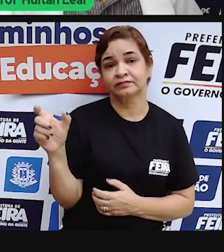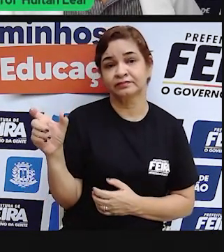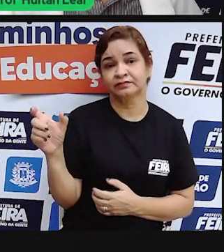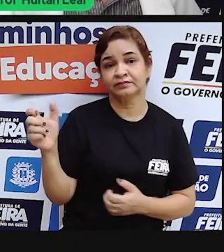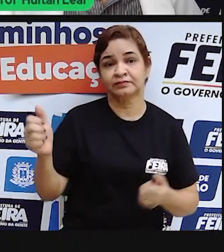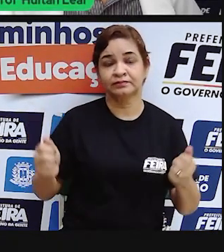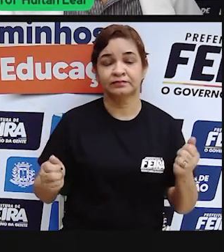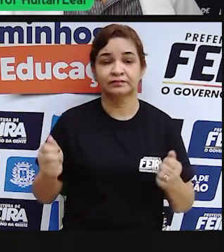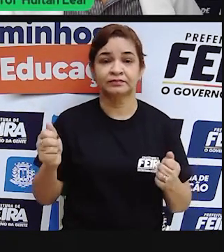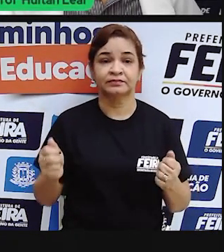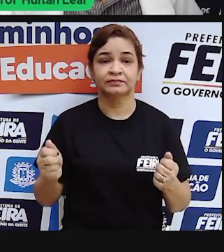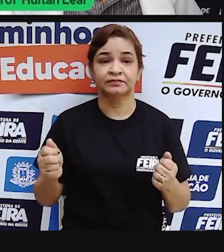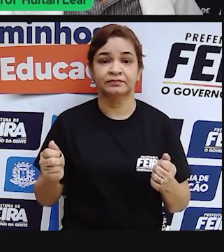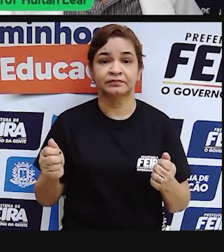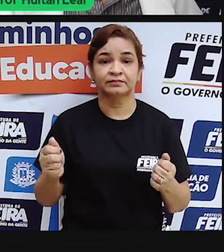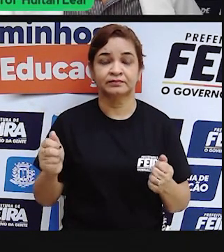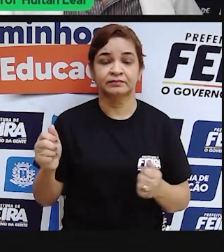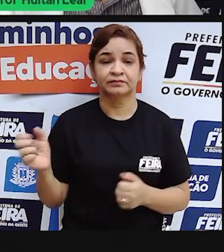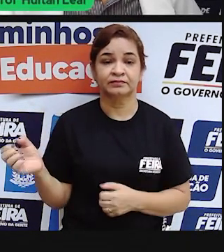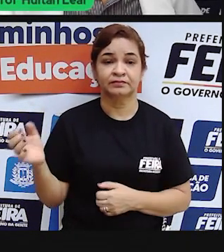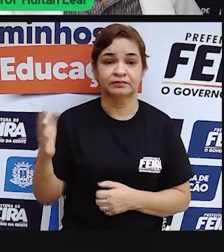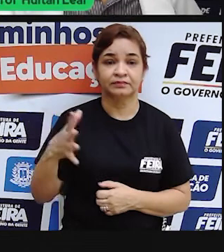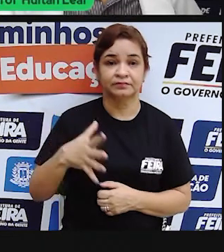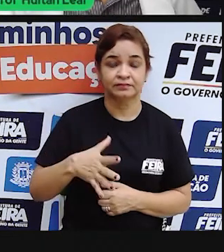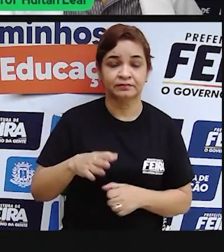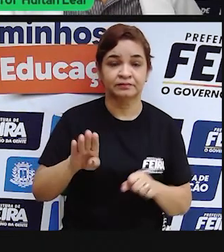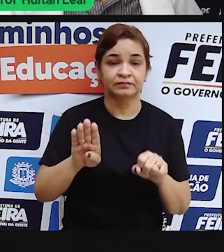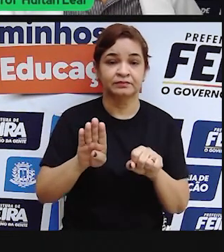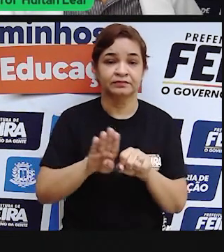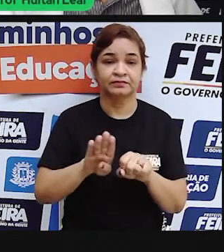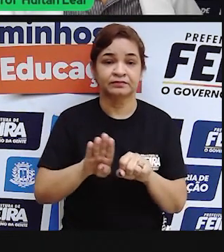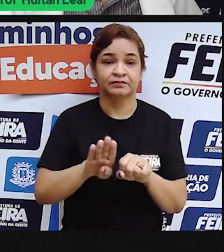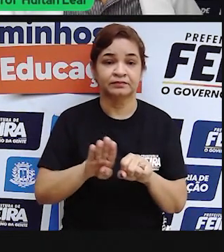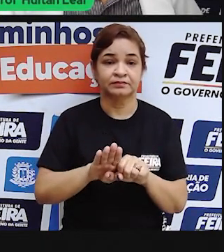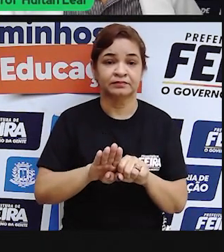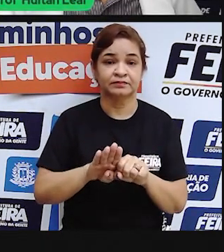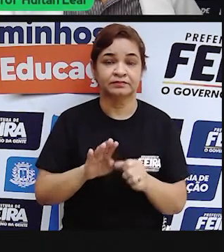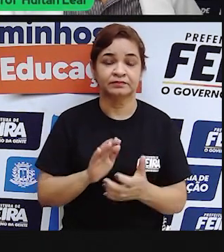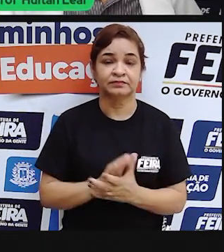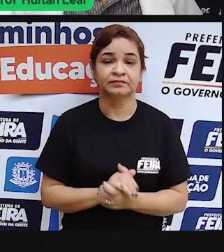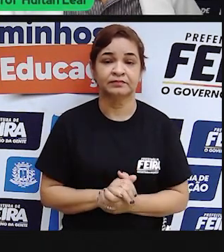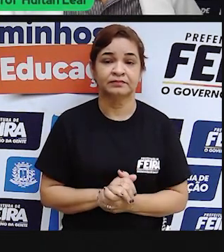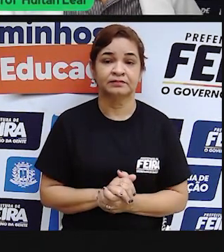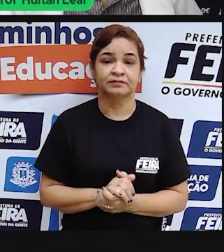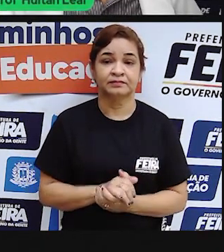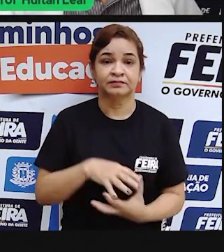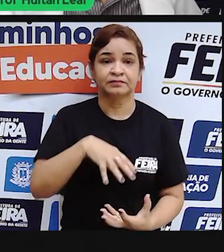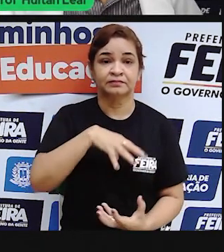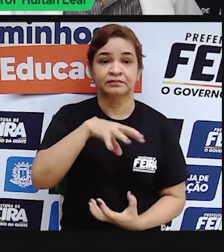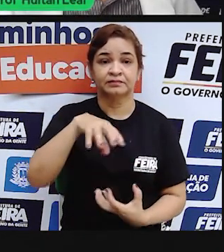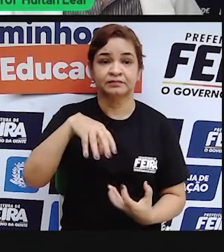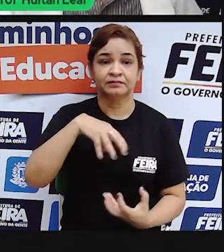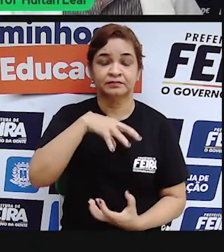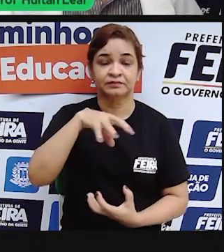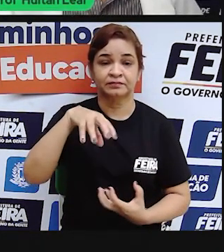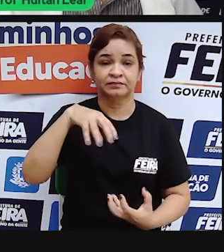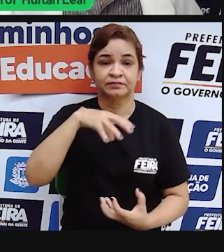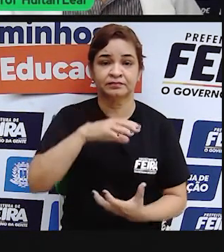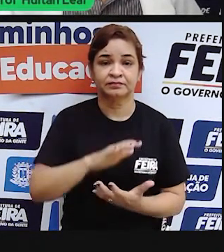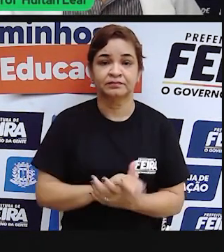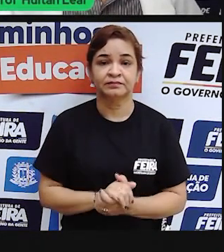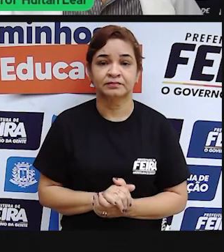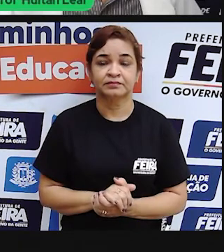está completando o sentido de um outro substantivo, que nesse caso é greve.